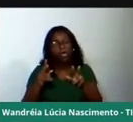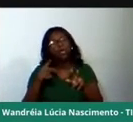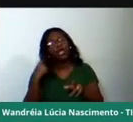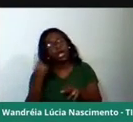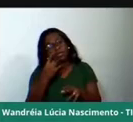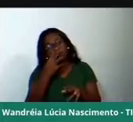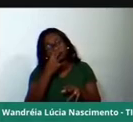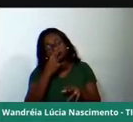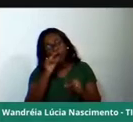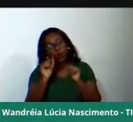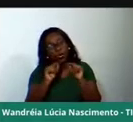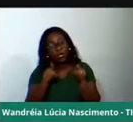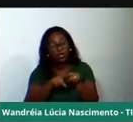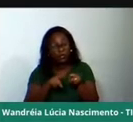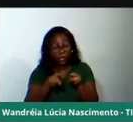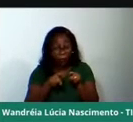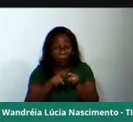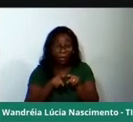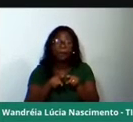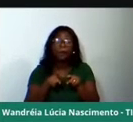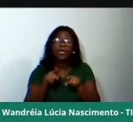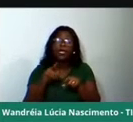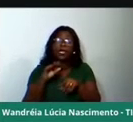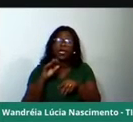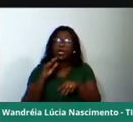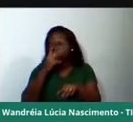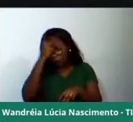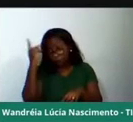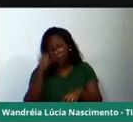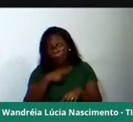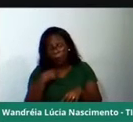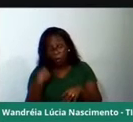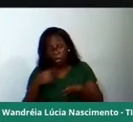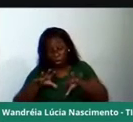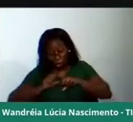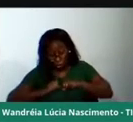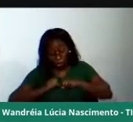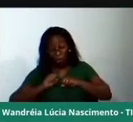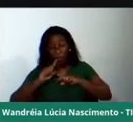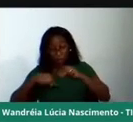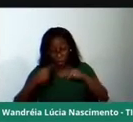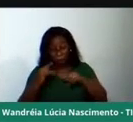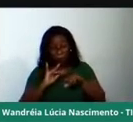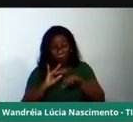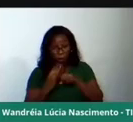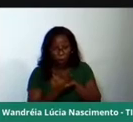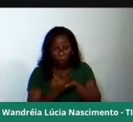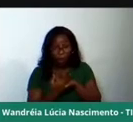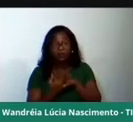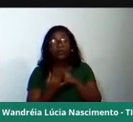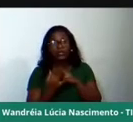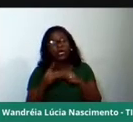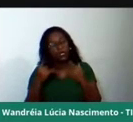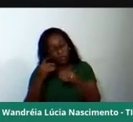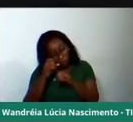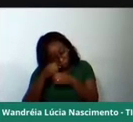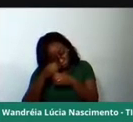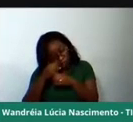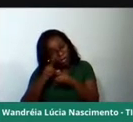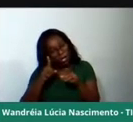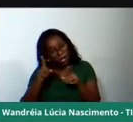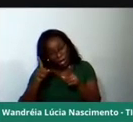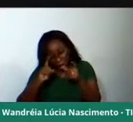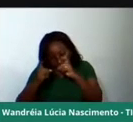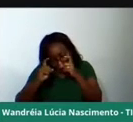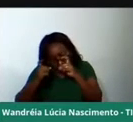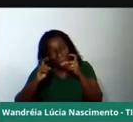em pacientes que tiveram morte por Covid, então foram feitas algumas análises por microscopia eletrônica e